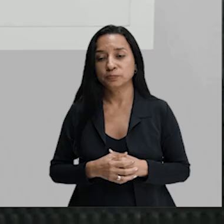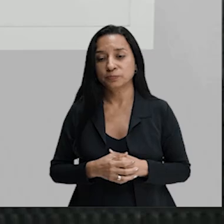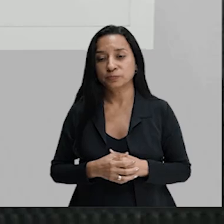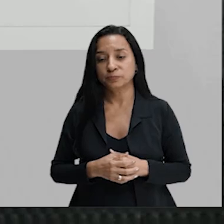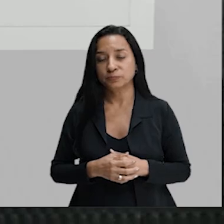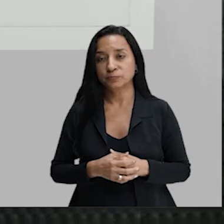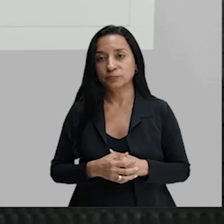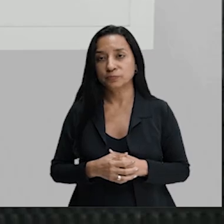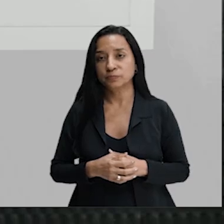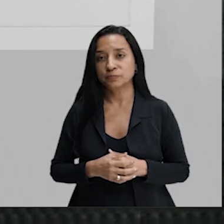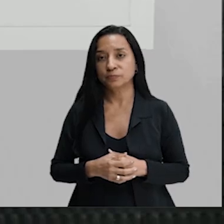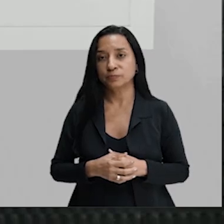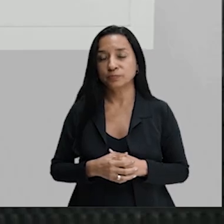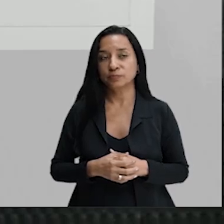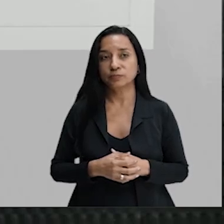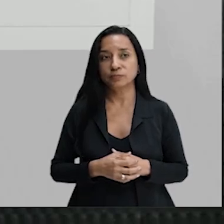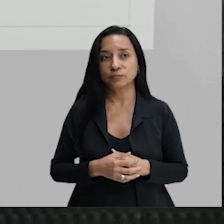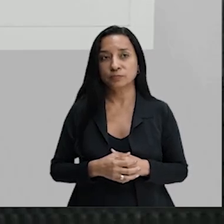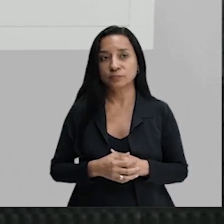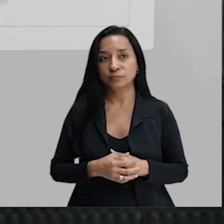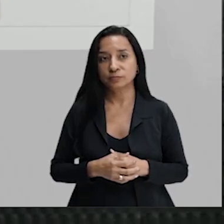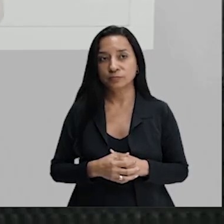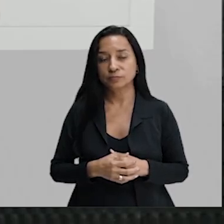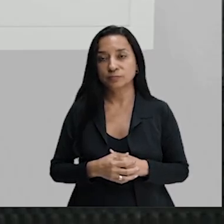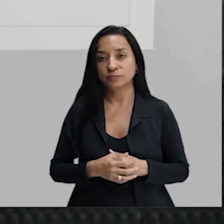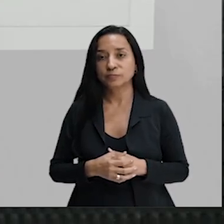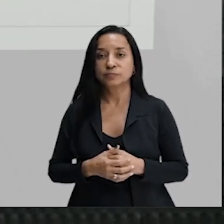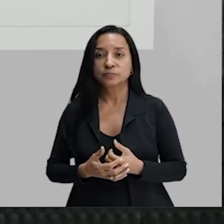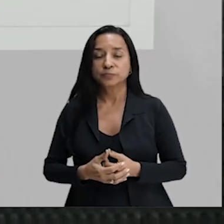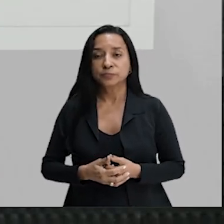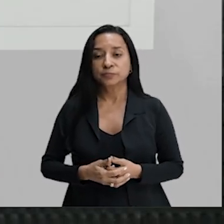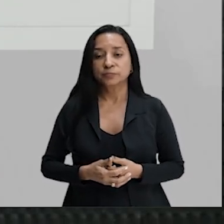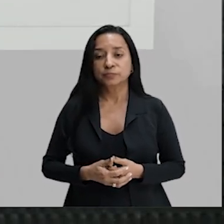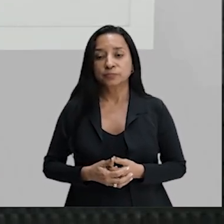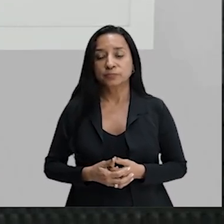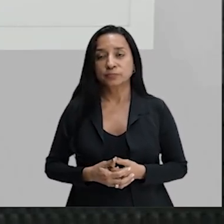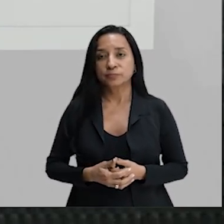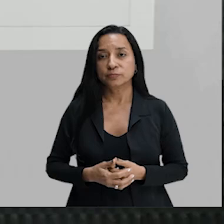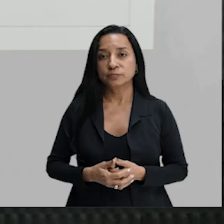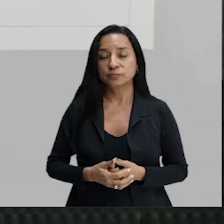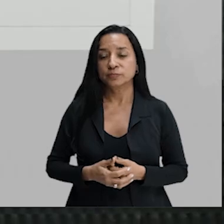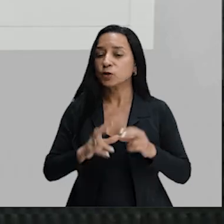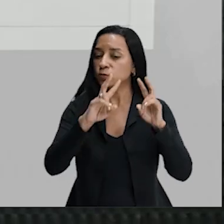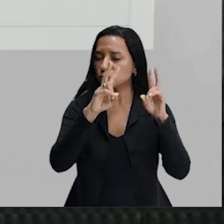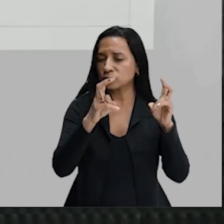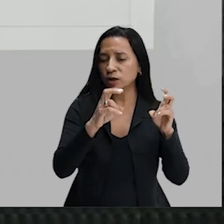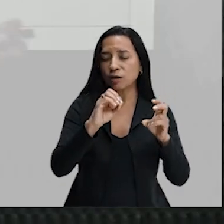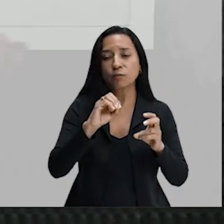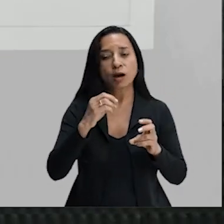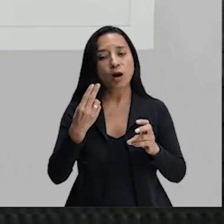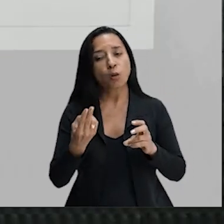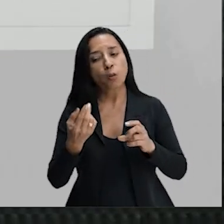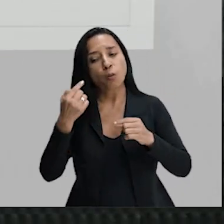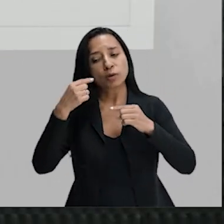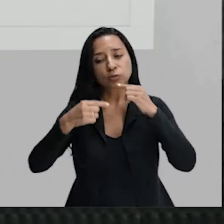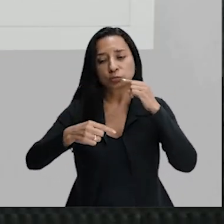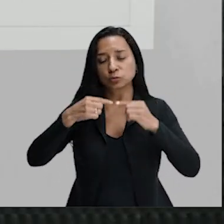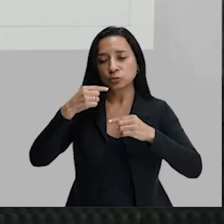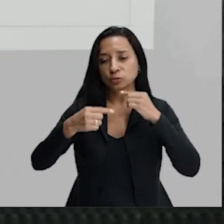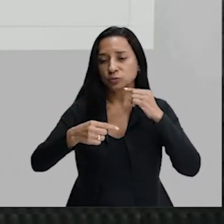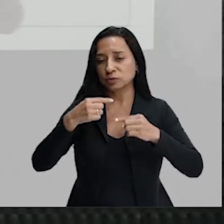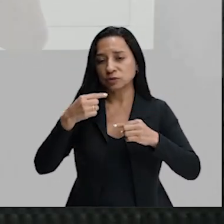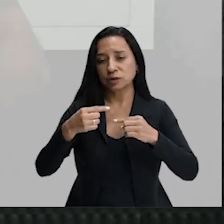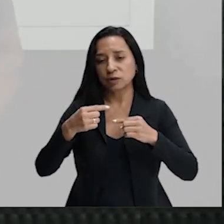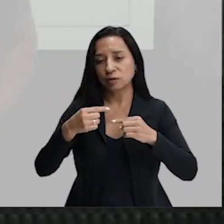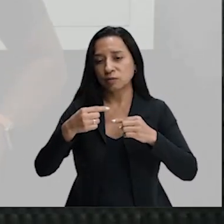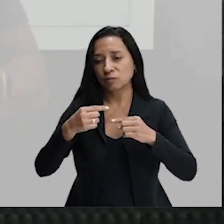positivos e ou negativos, tá? De um tema, de uma situação, de uma discussão, de um debate, seja